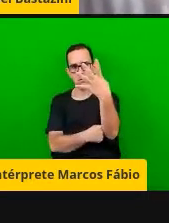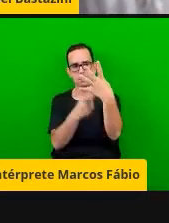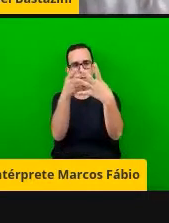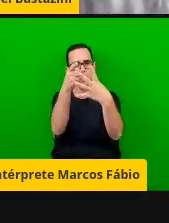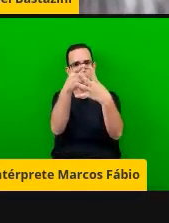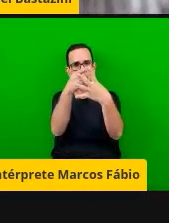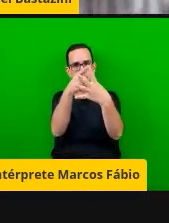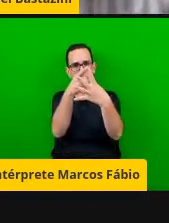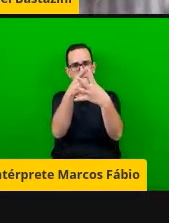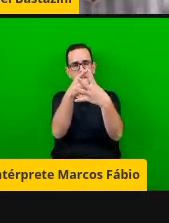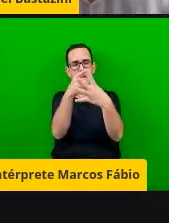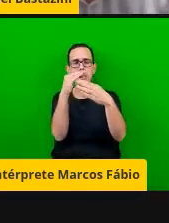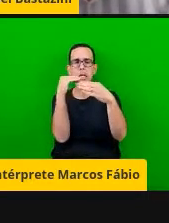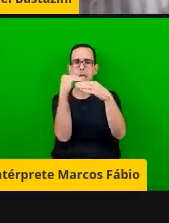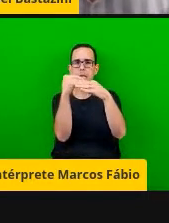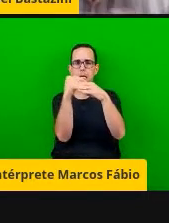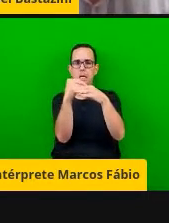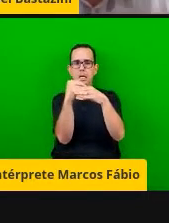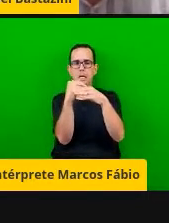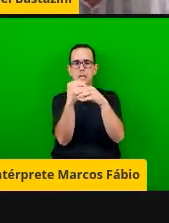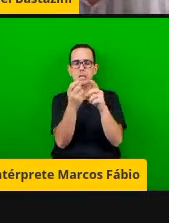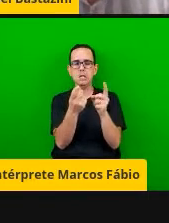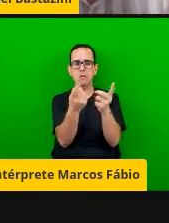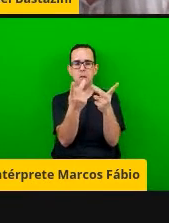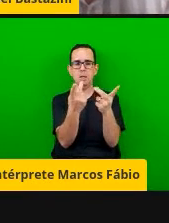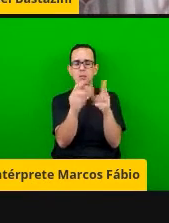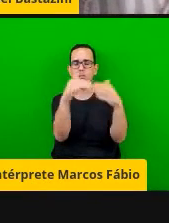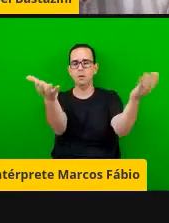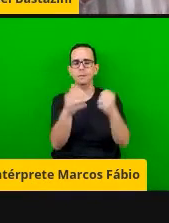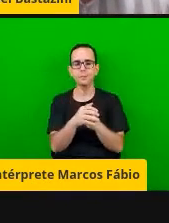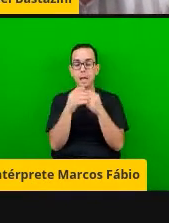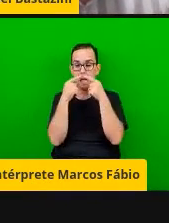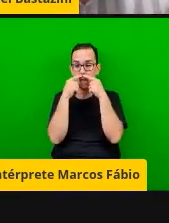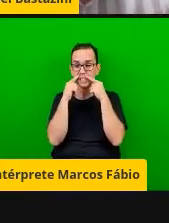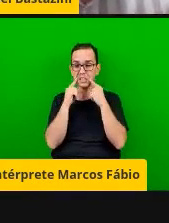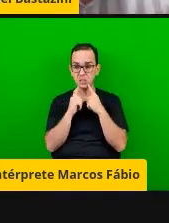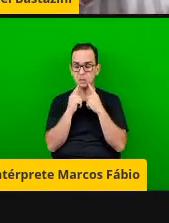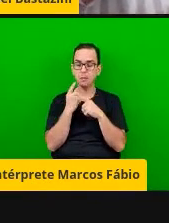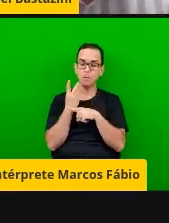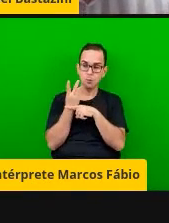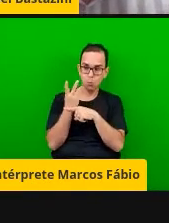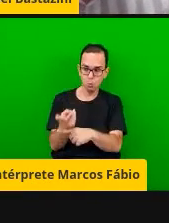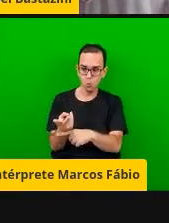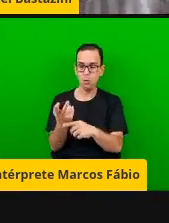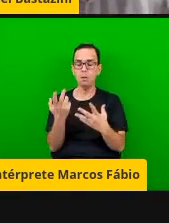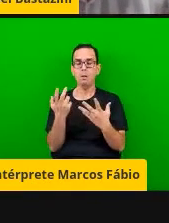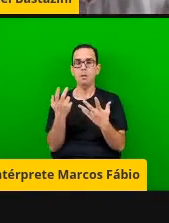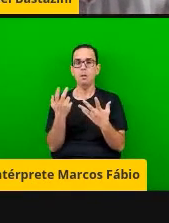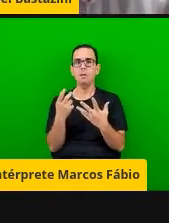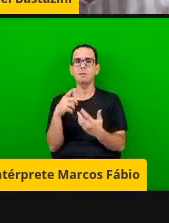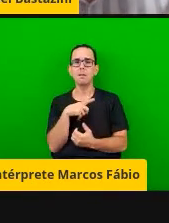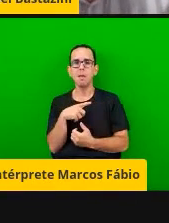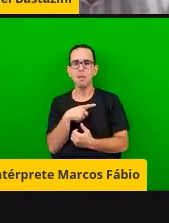de estabelecimento de canais de venda no exterior, ou seja, a China buscou fazer com que houvessem